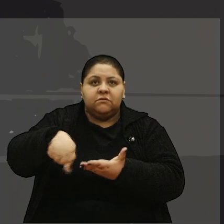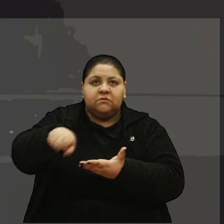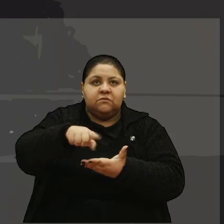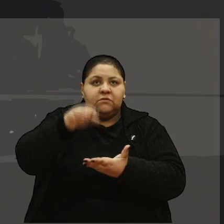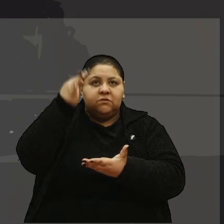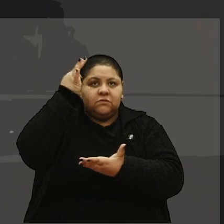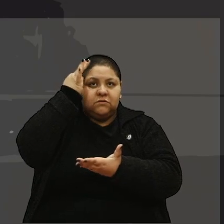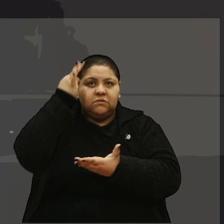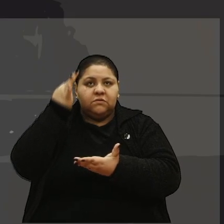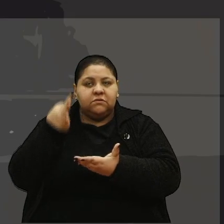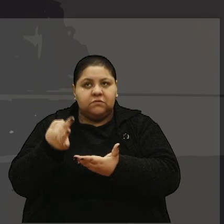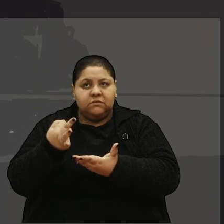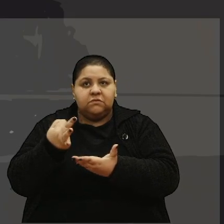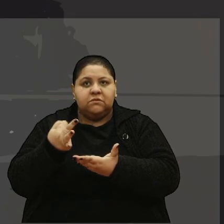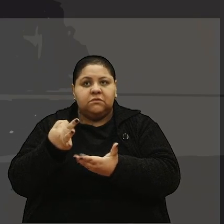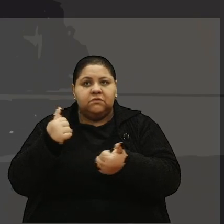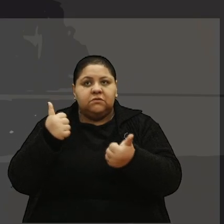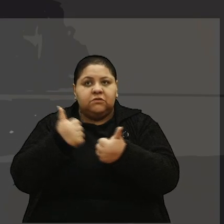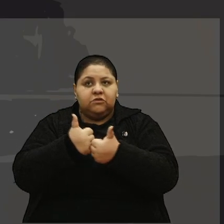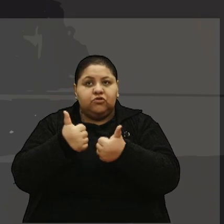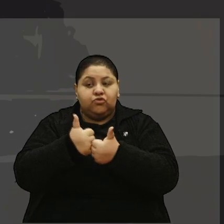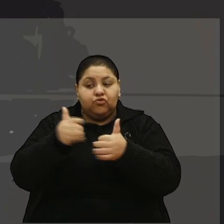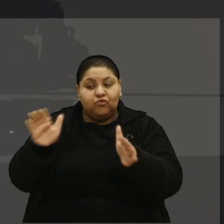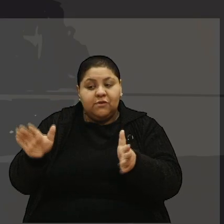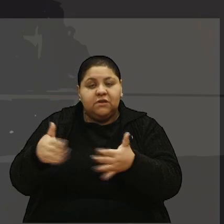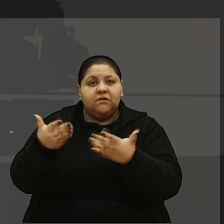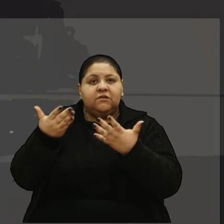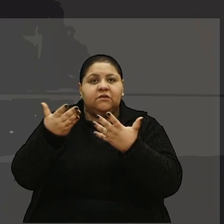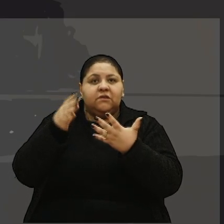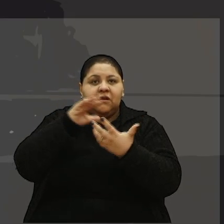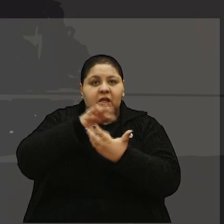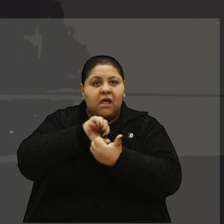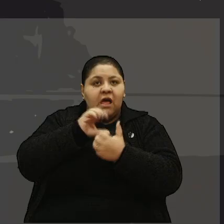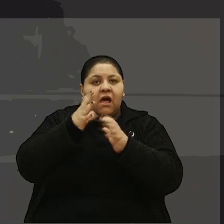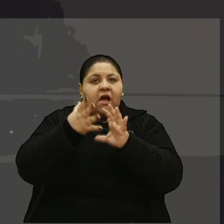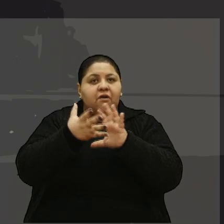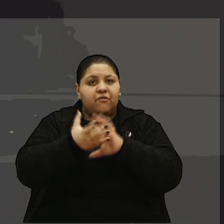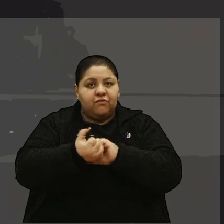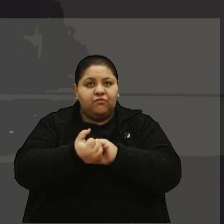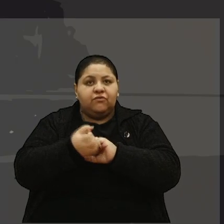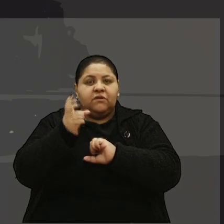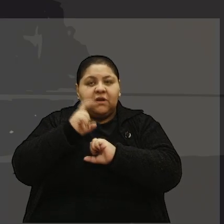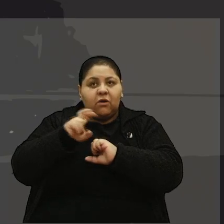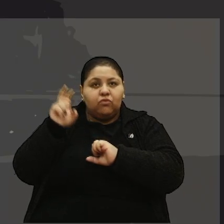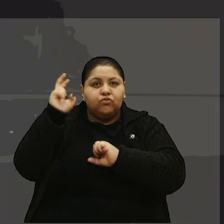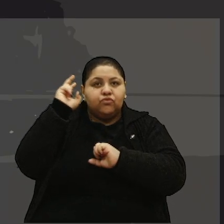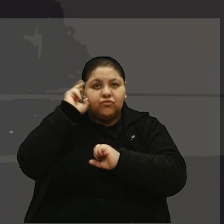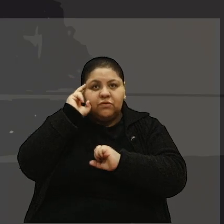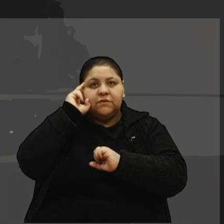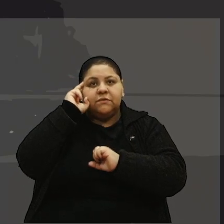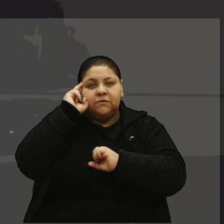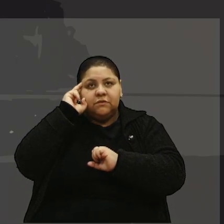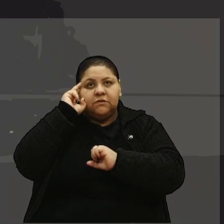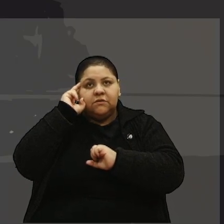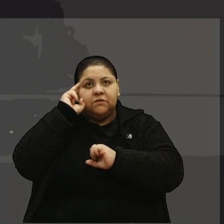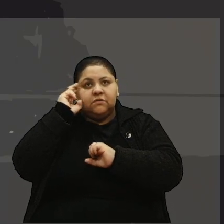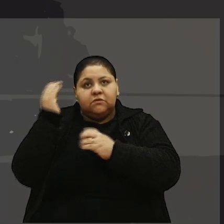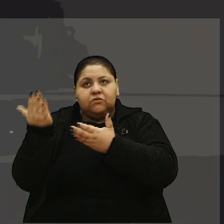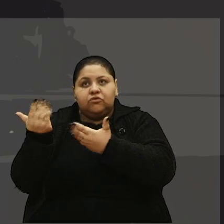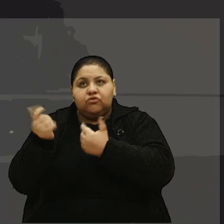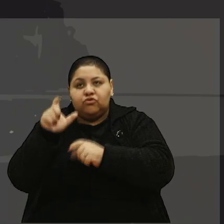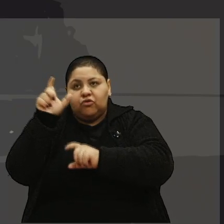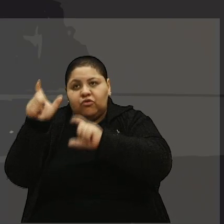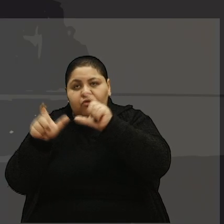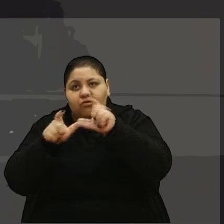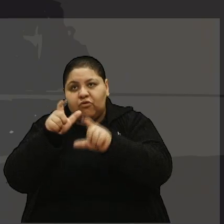entendemos que através do incentivo à arte, à cultura, os jovens, as pessoas